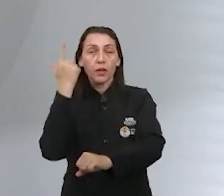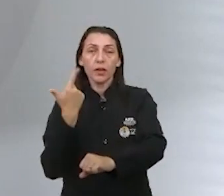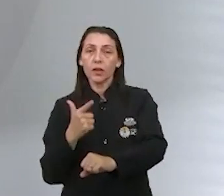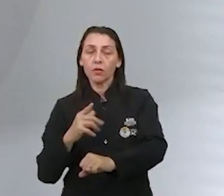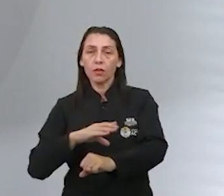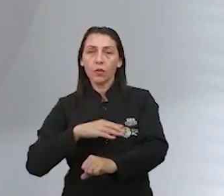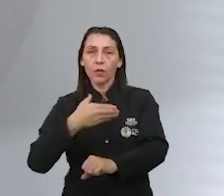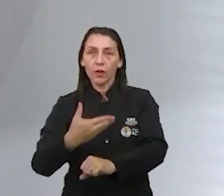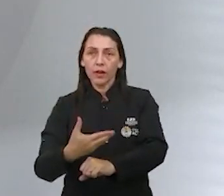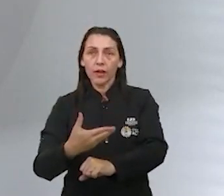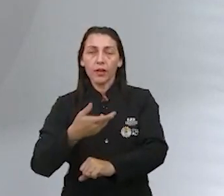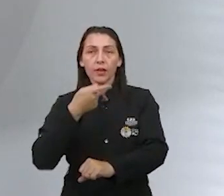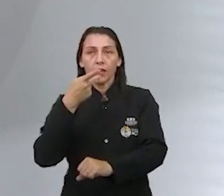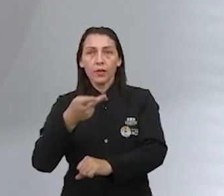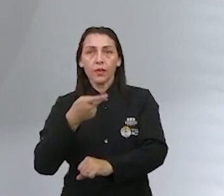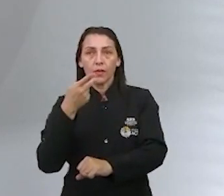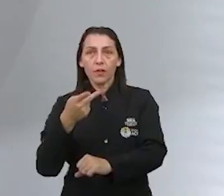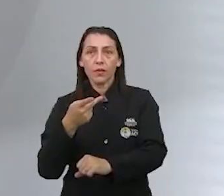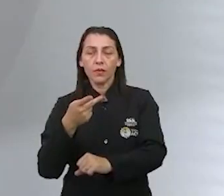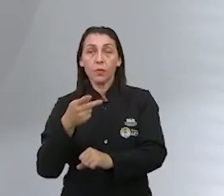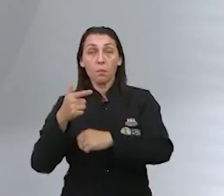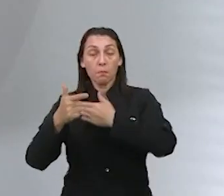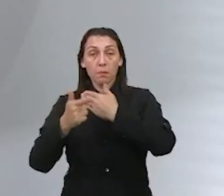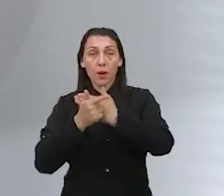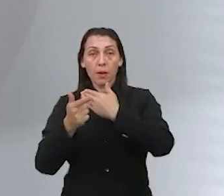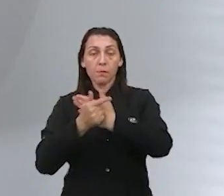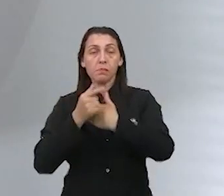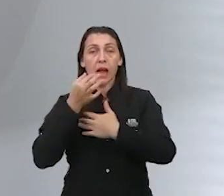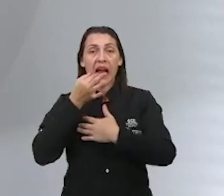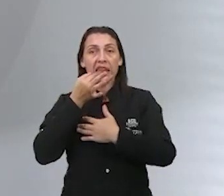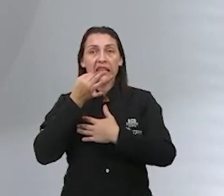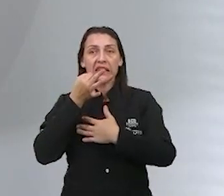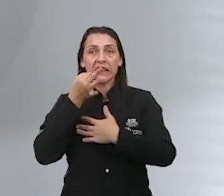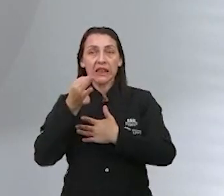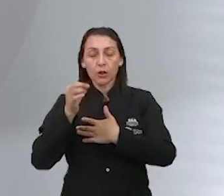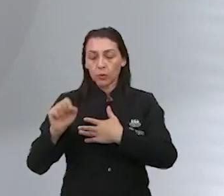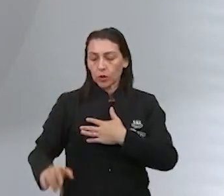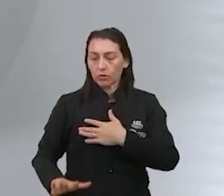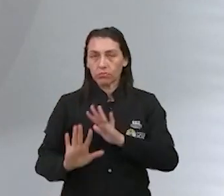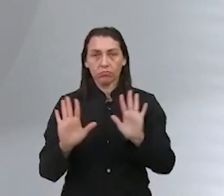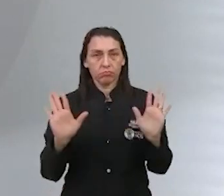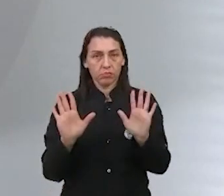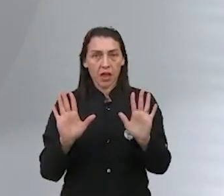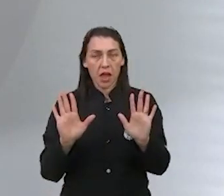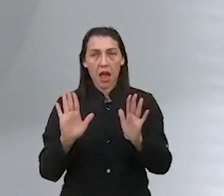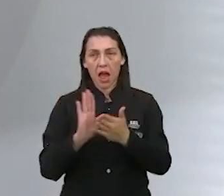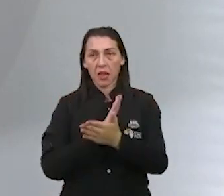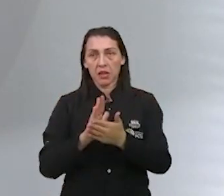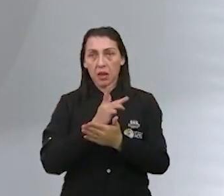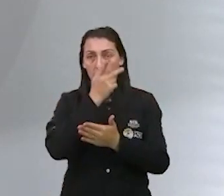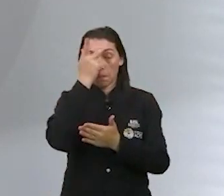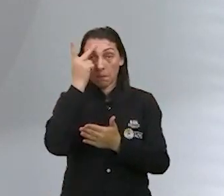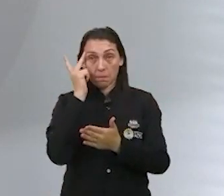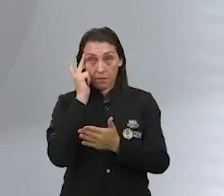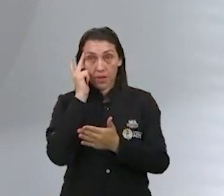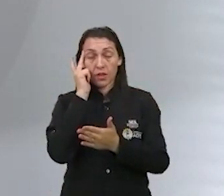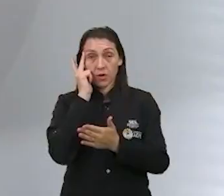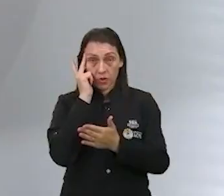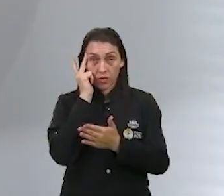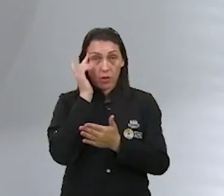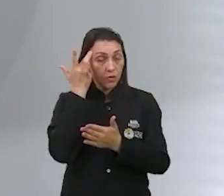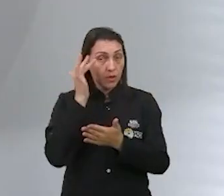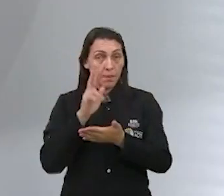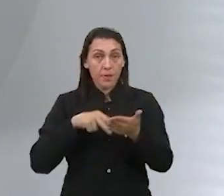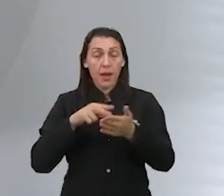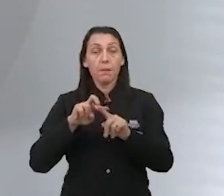coragem de jogar o papel do chiclete, da balinha no chão. Às vezes a pessoa é analfabeta e ela tem essa consciência